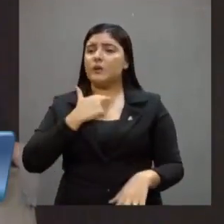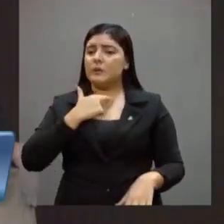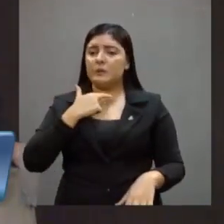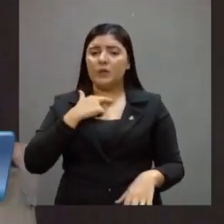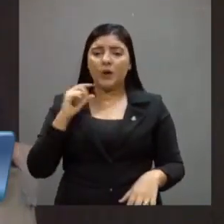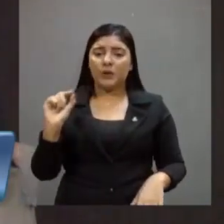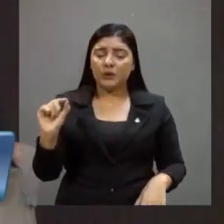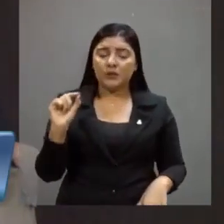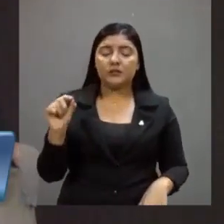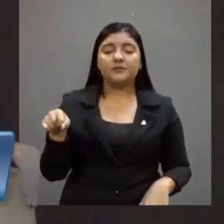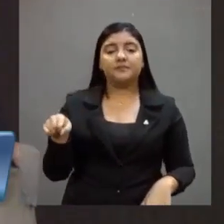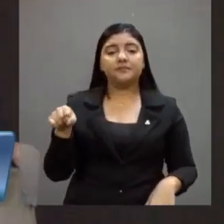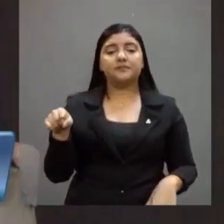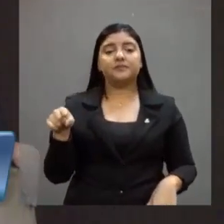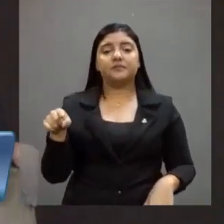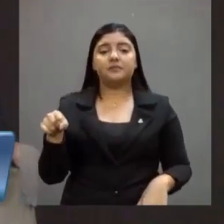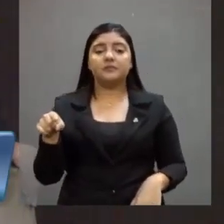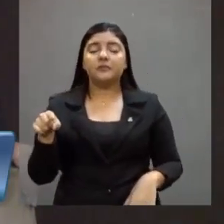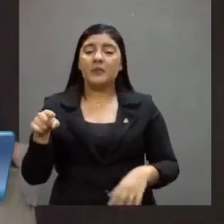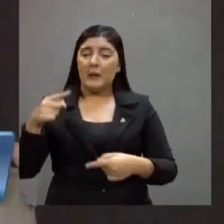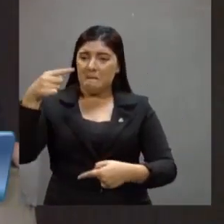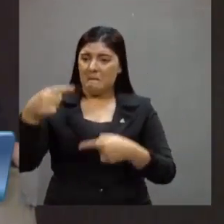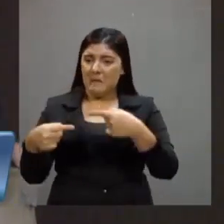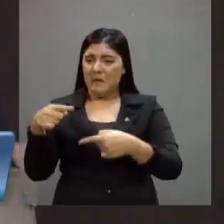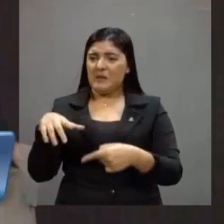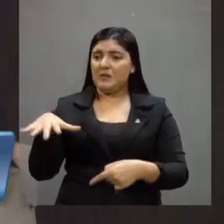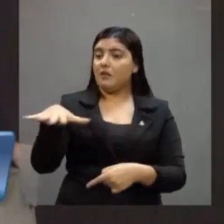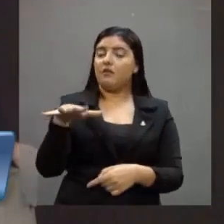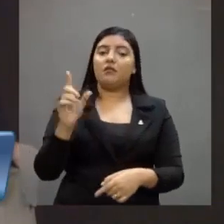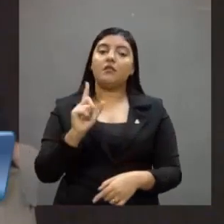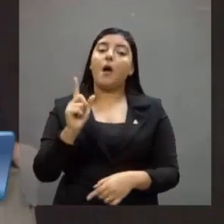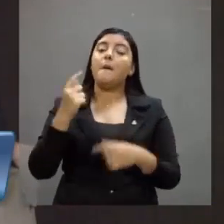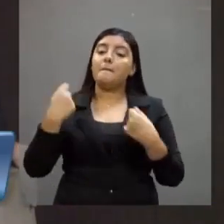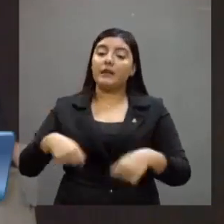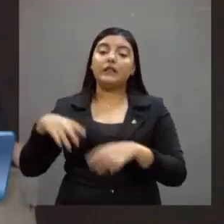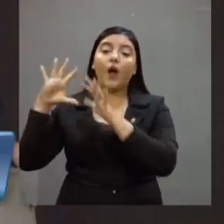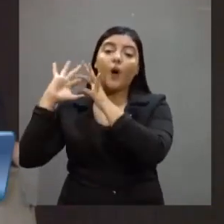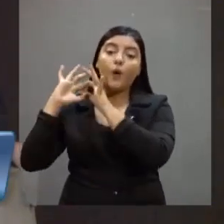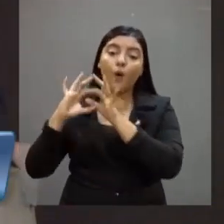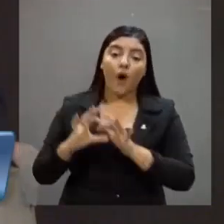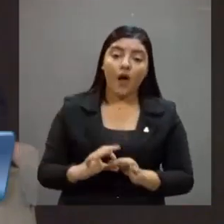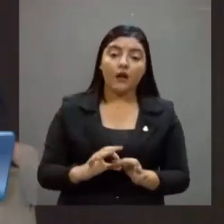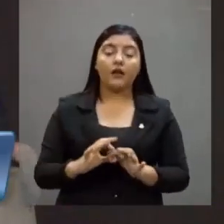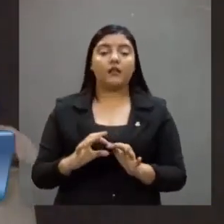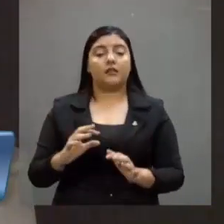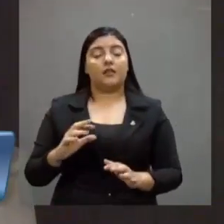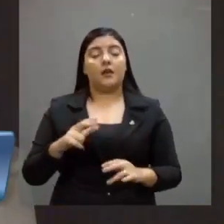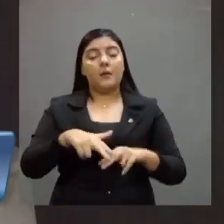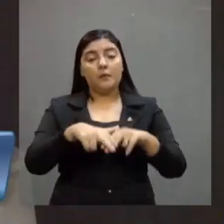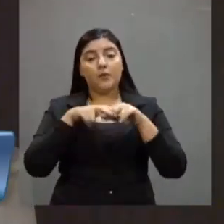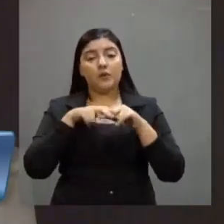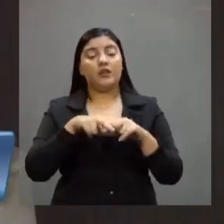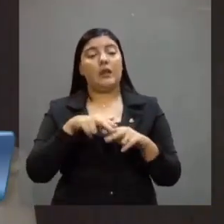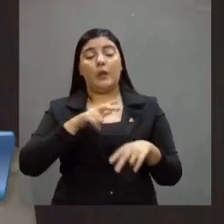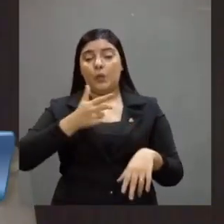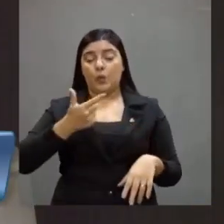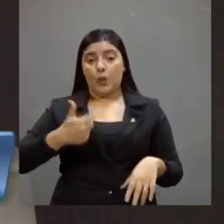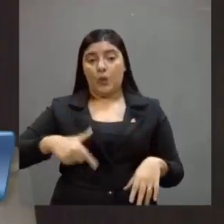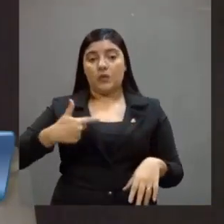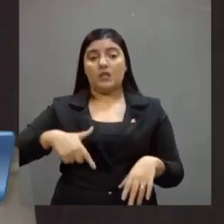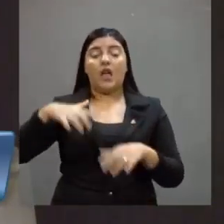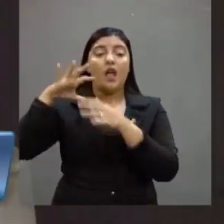vir da chicana política. A força deve vir da coerência. É incoerente, portanto,